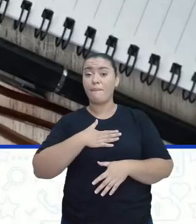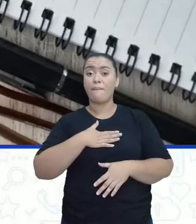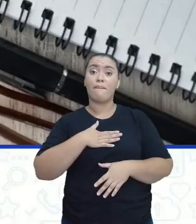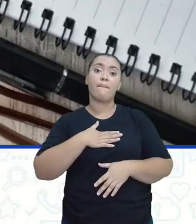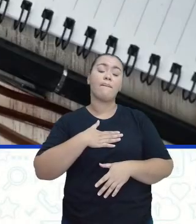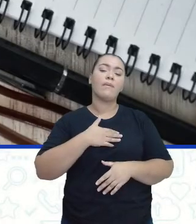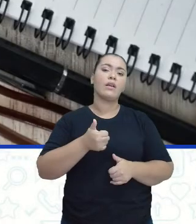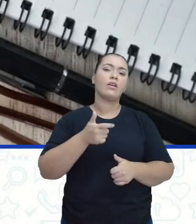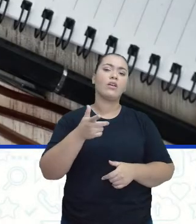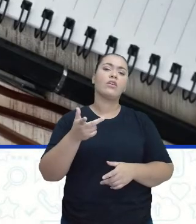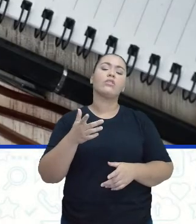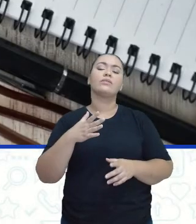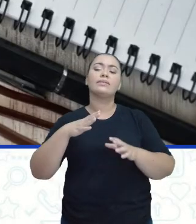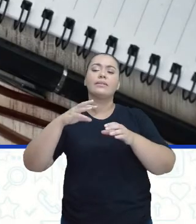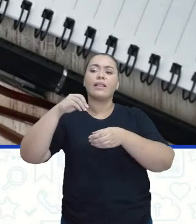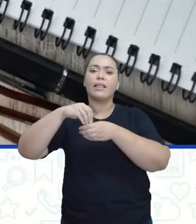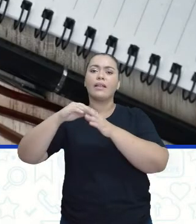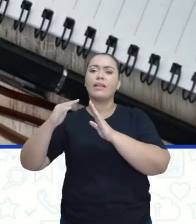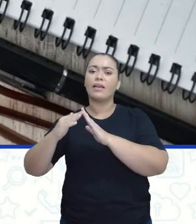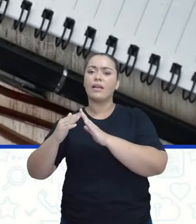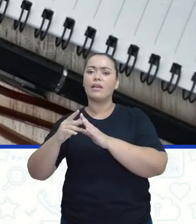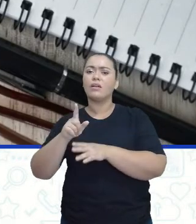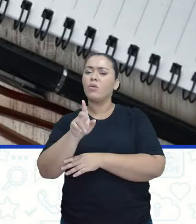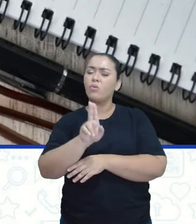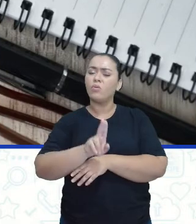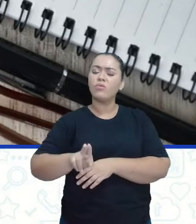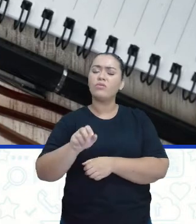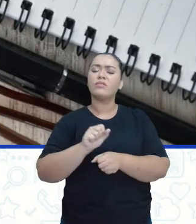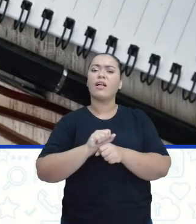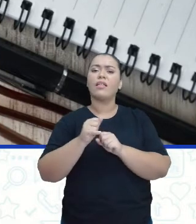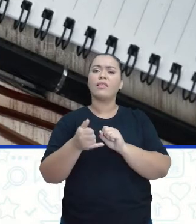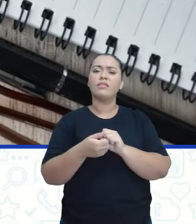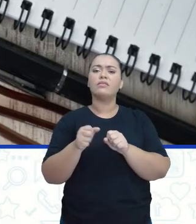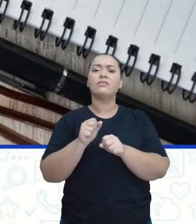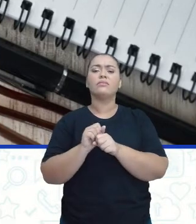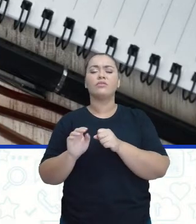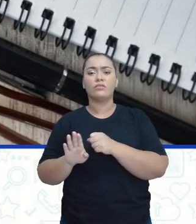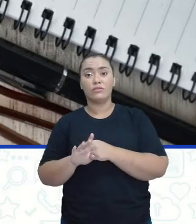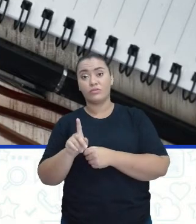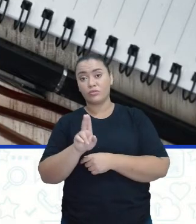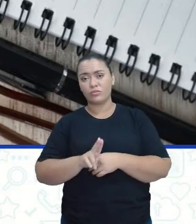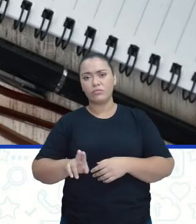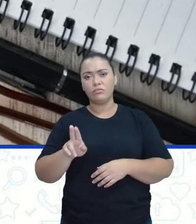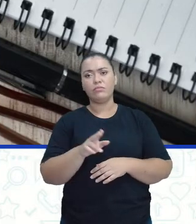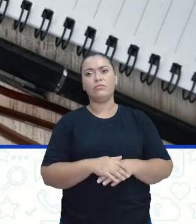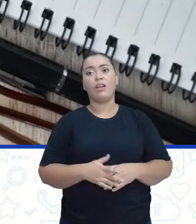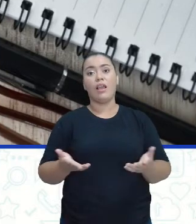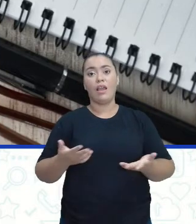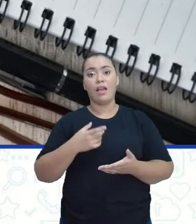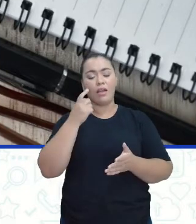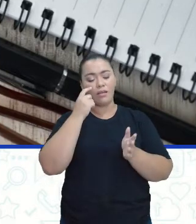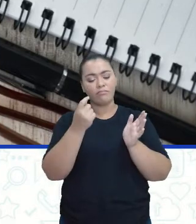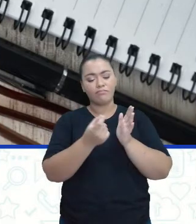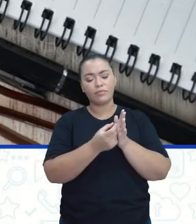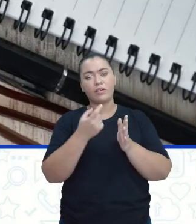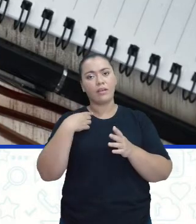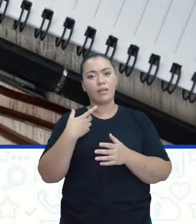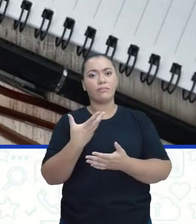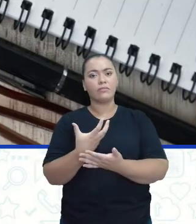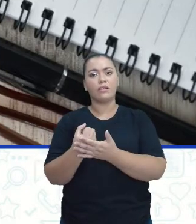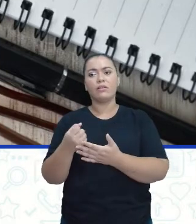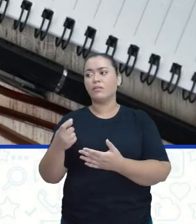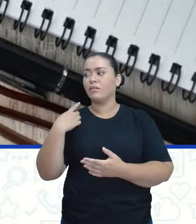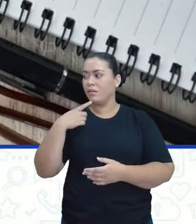Então, usem e abusem dos adjetivos e compartilhem com o nosso Padlet, que é só vocês lerem esse QR Code e vocês vão direto